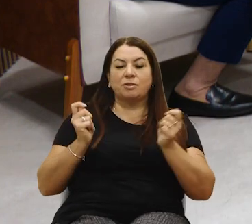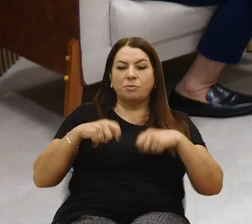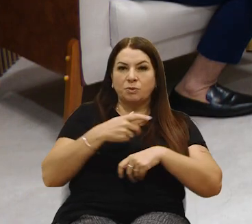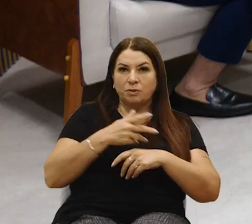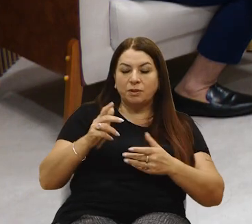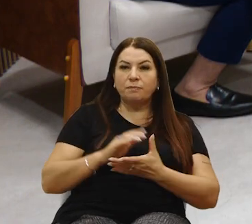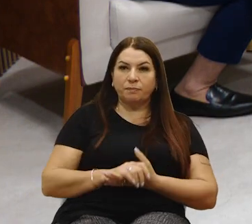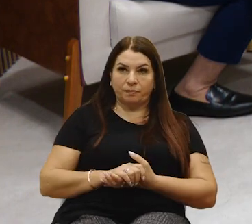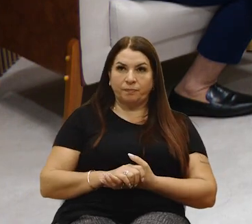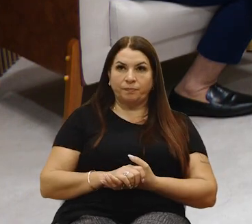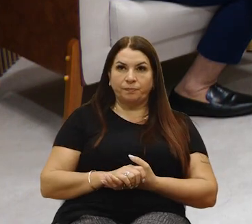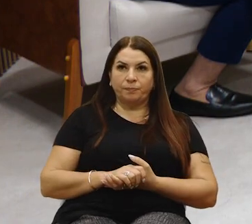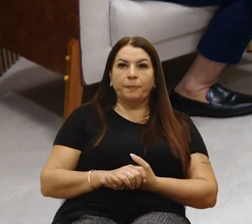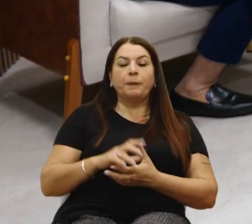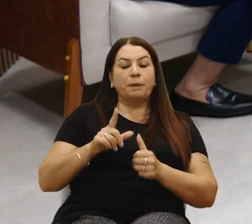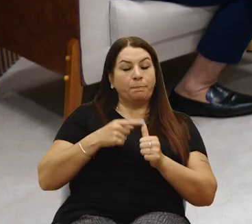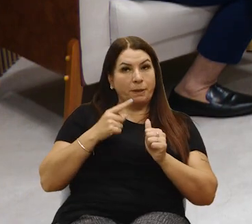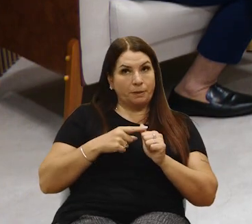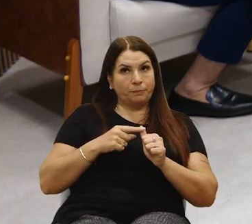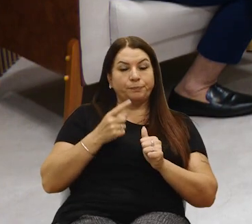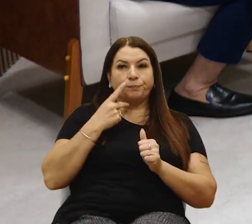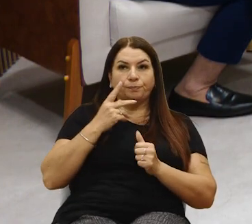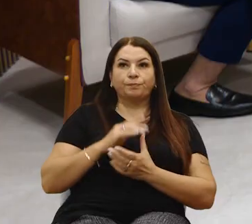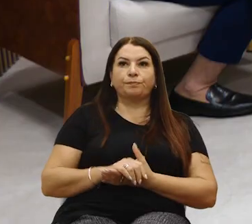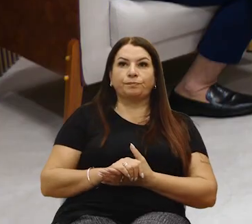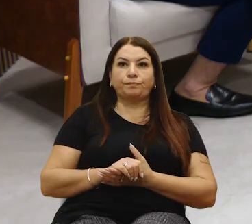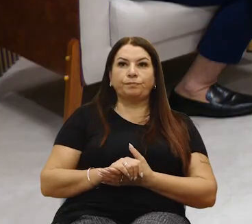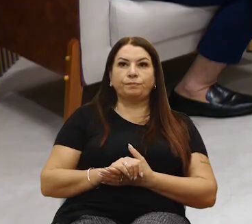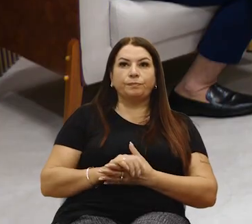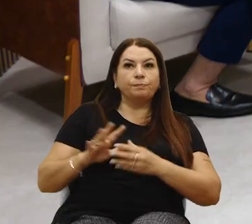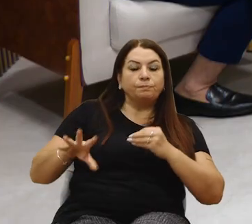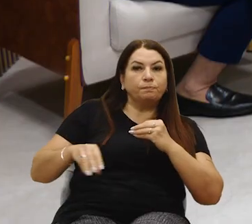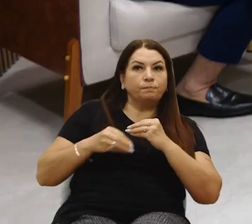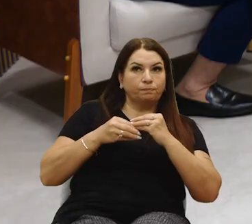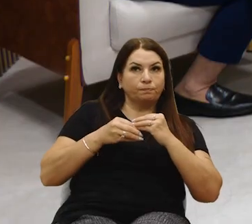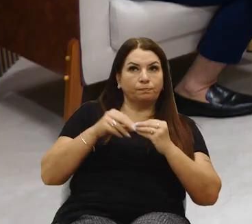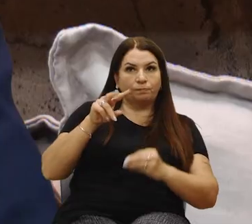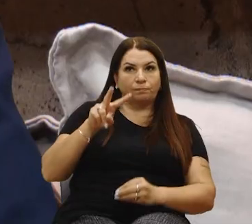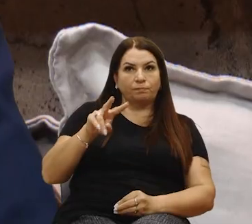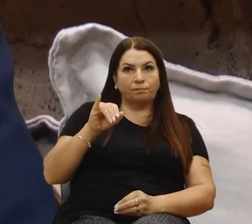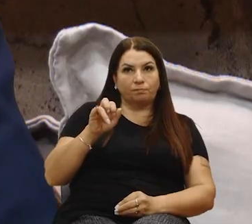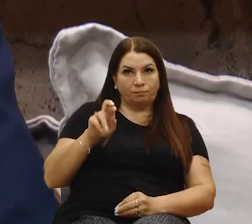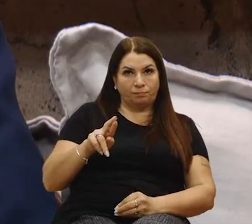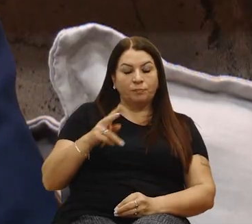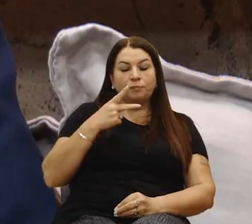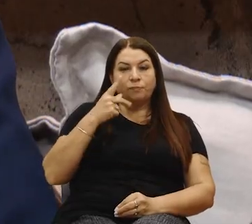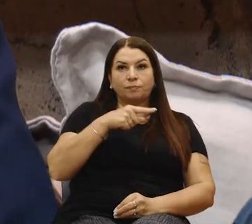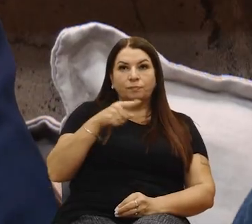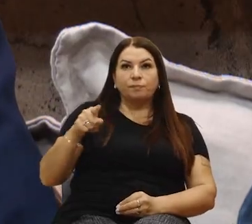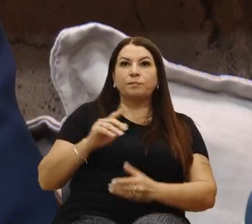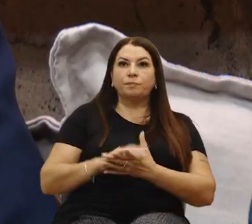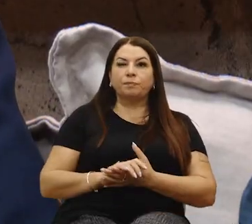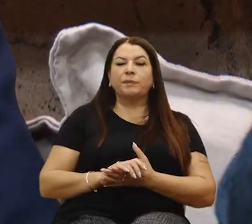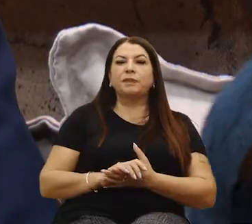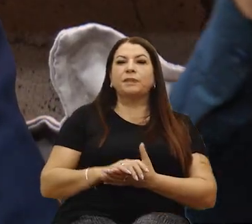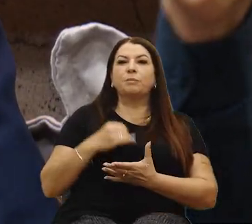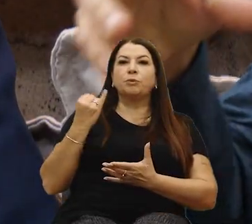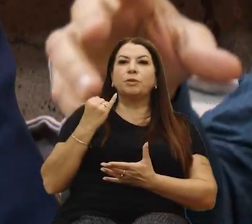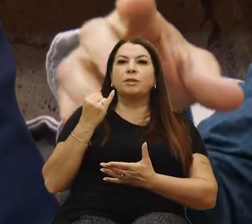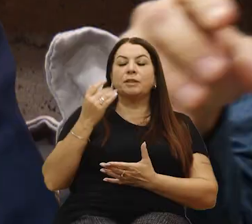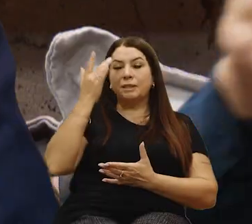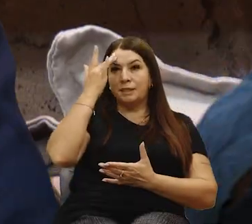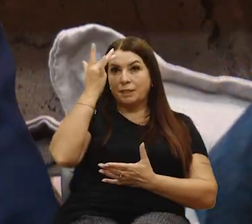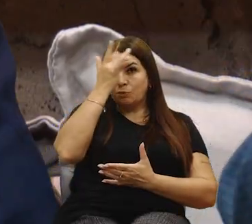às empresas. Primeiro, Vânia, deixa eu só, pegando essa deixa do Vitor, dizer uma coisa que eu acho que é bem importante quando a gente fala em